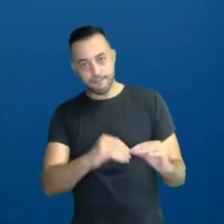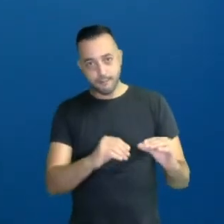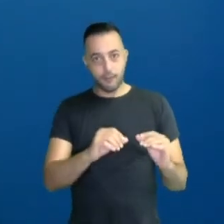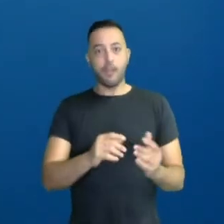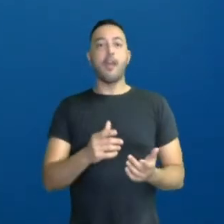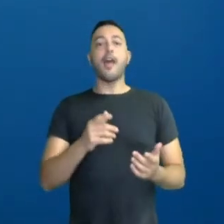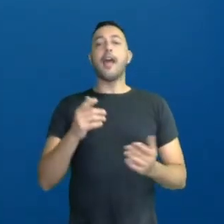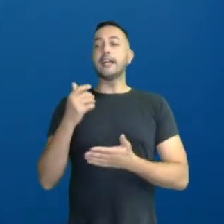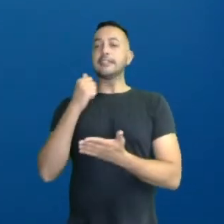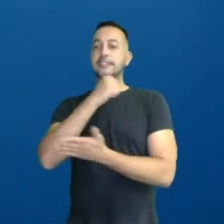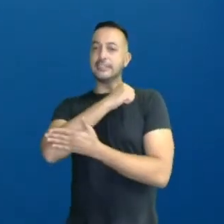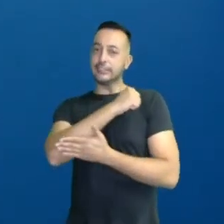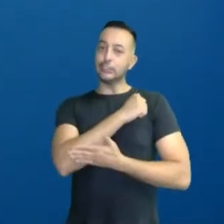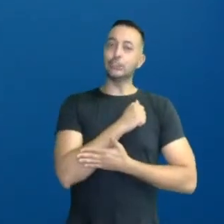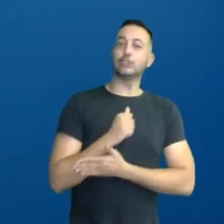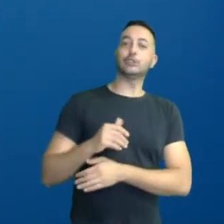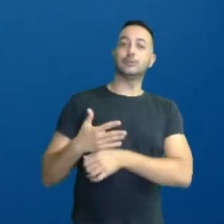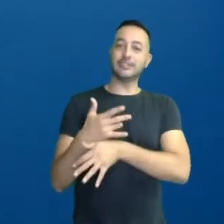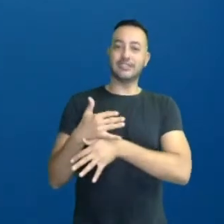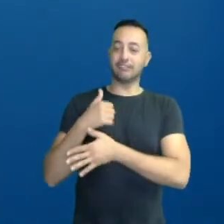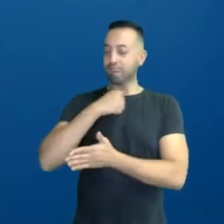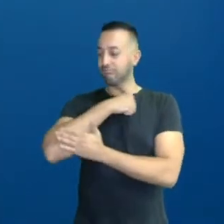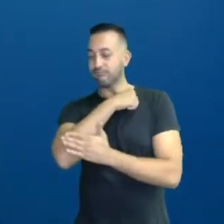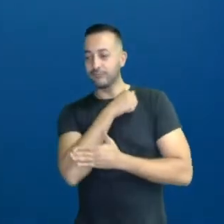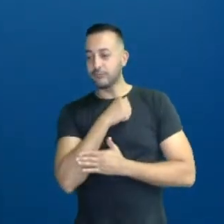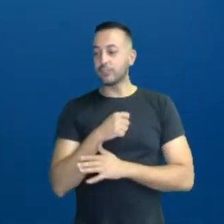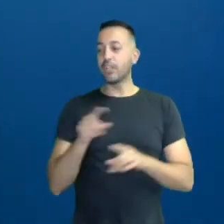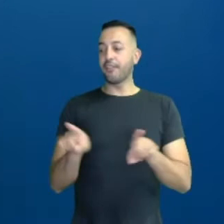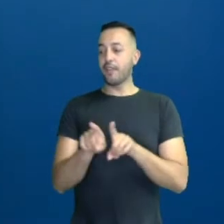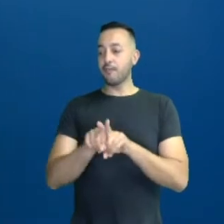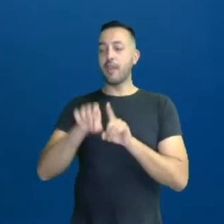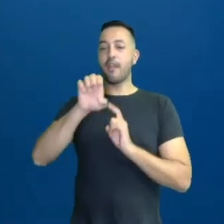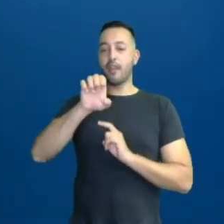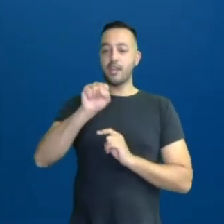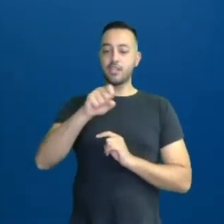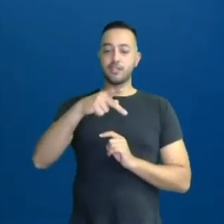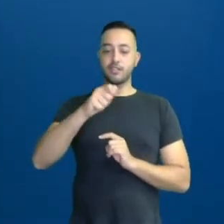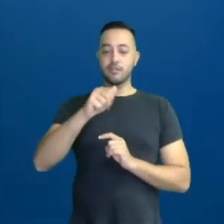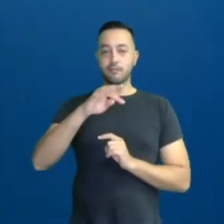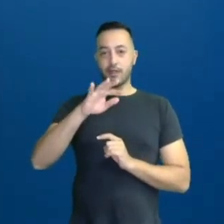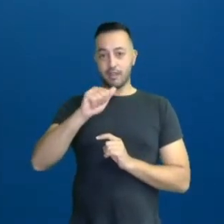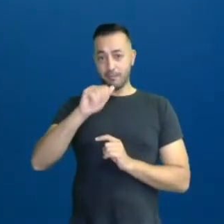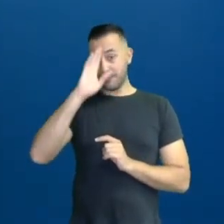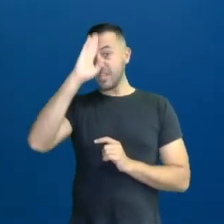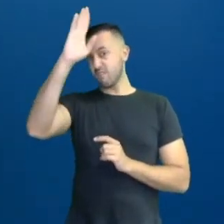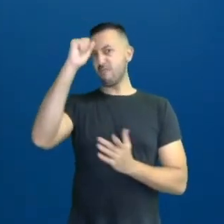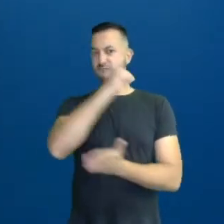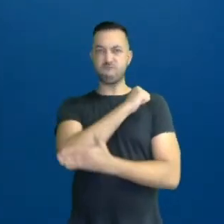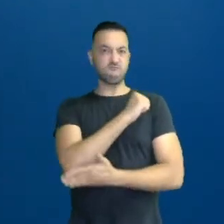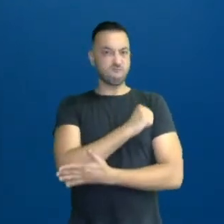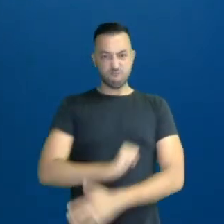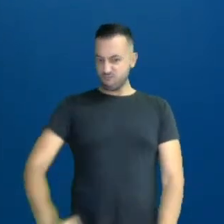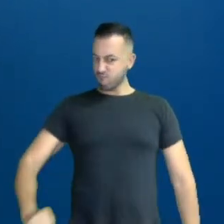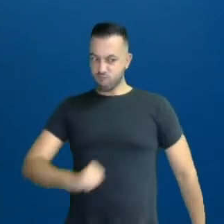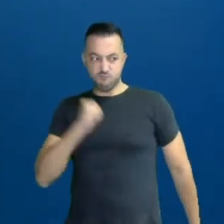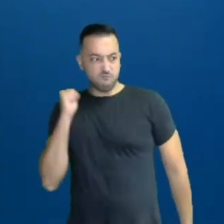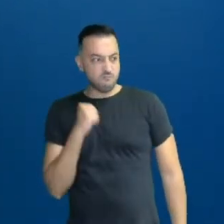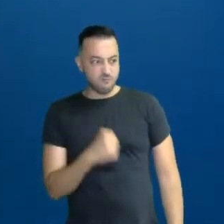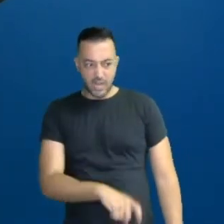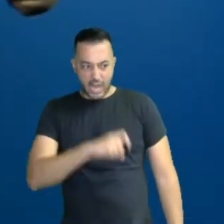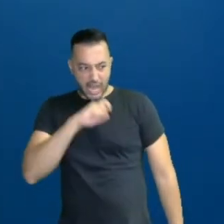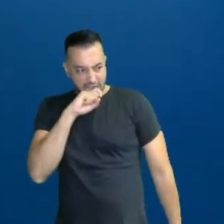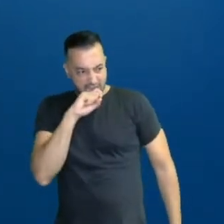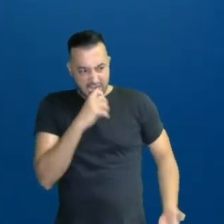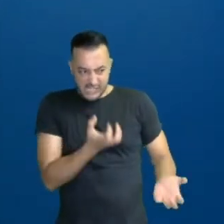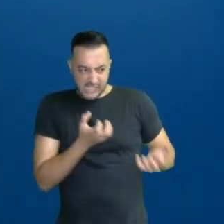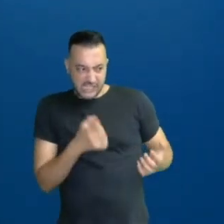de outras cidades gregas, especialmente de Esparta. Esparta vai ficar enciumada, vai querer parte também disso